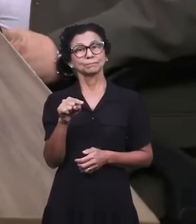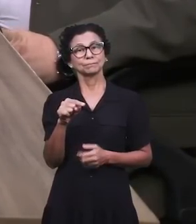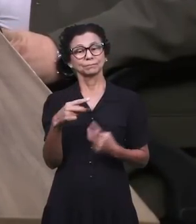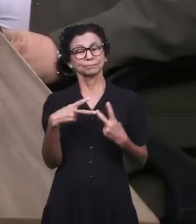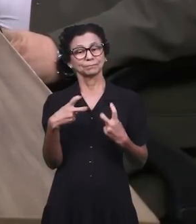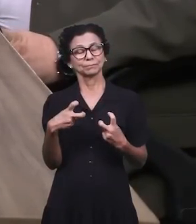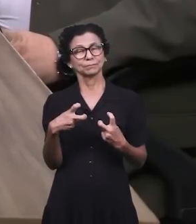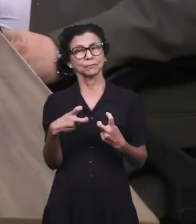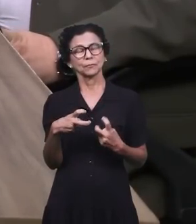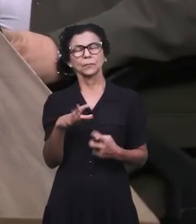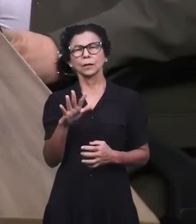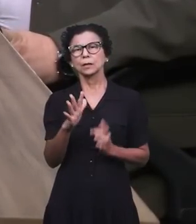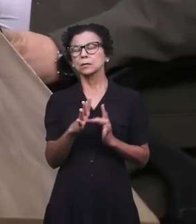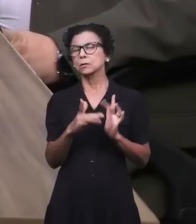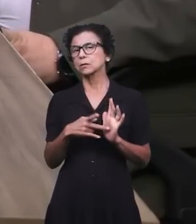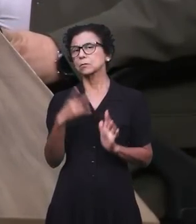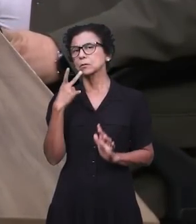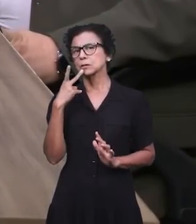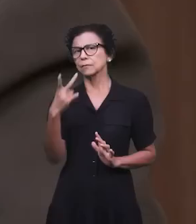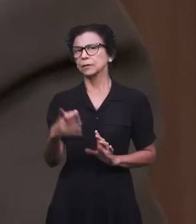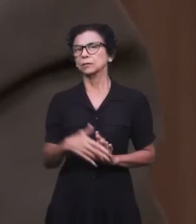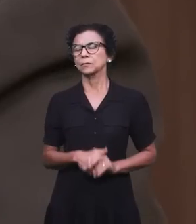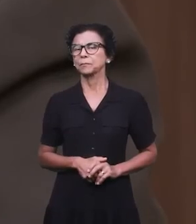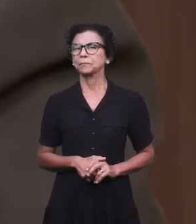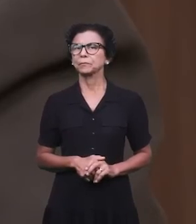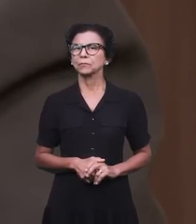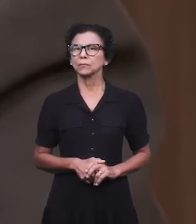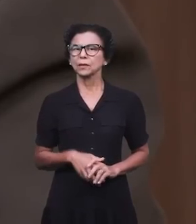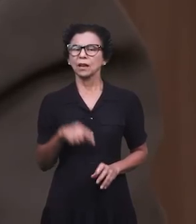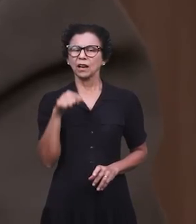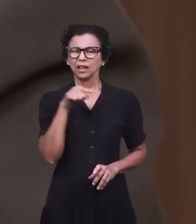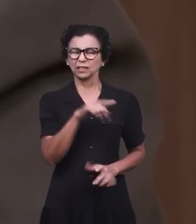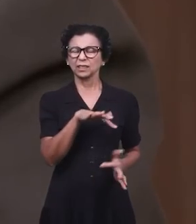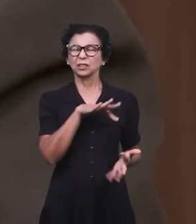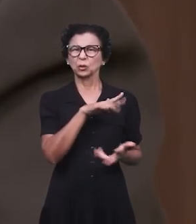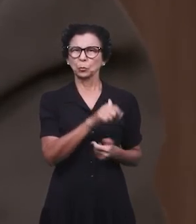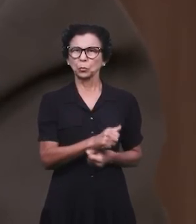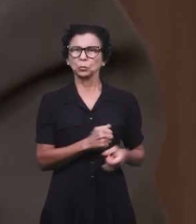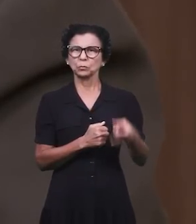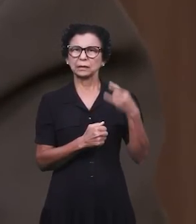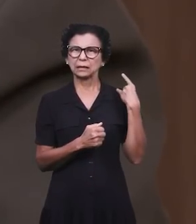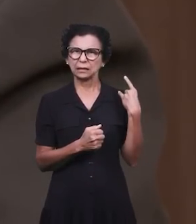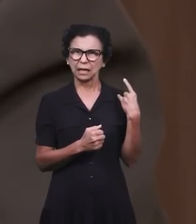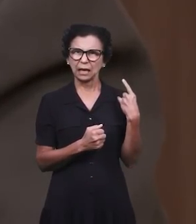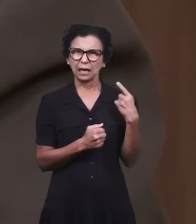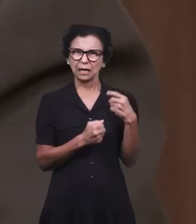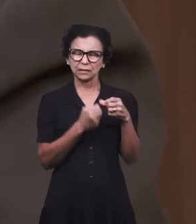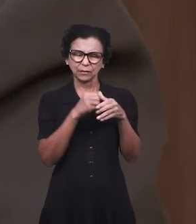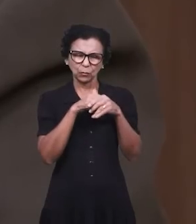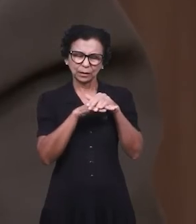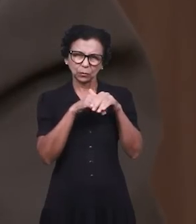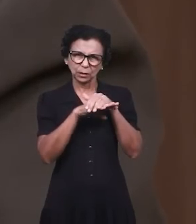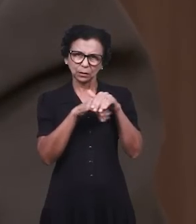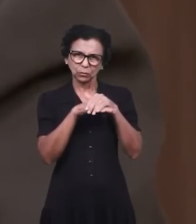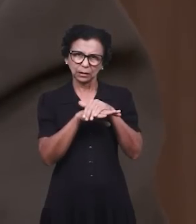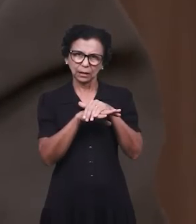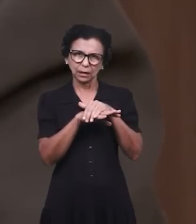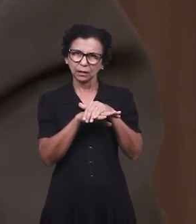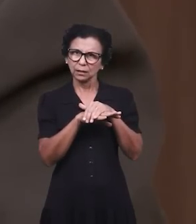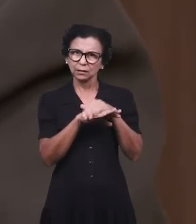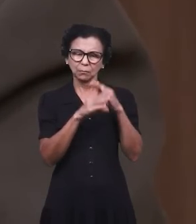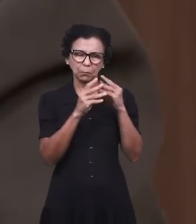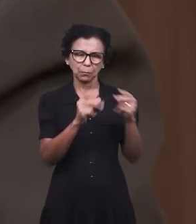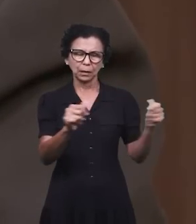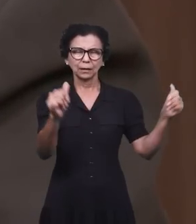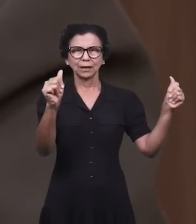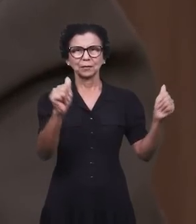olha, não junteis tesouro na terra onde a ferrugem e a traça consome, né? A gente tem um tesouro no céu. O nosso